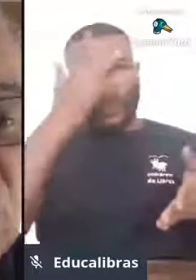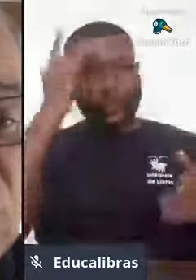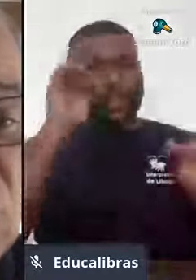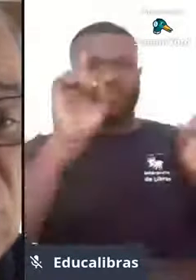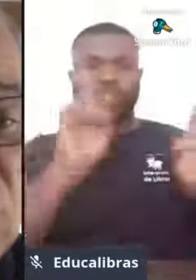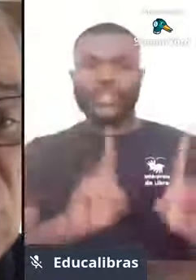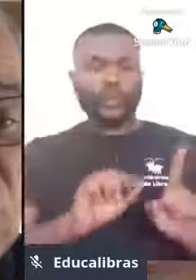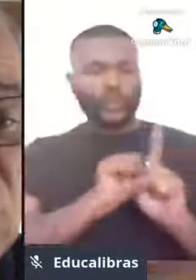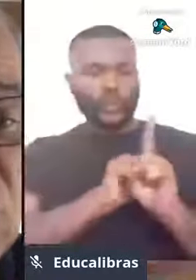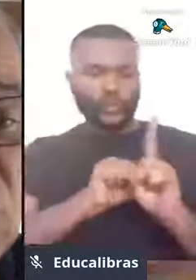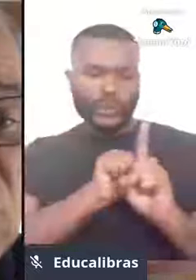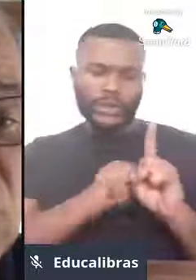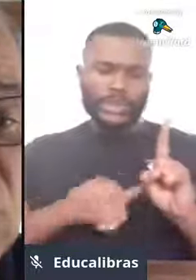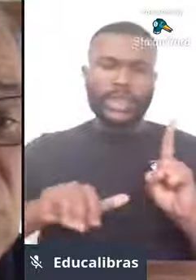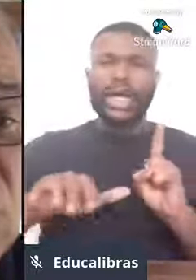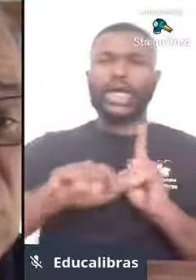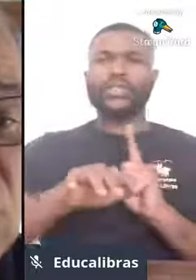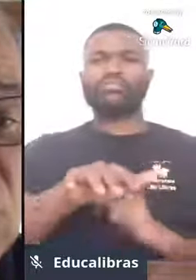seus